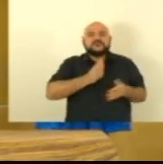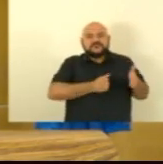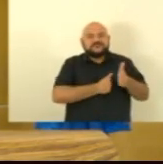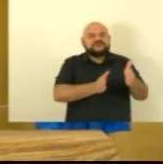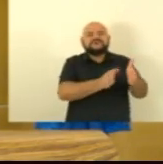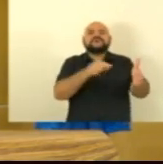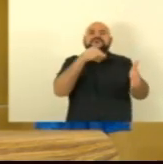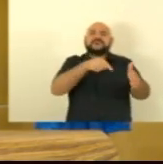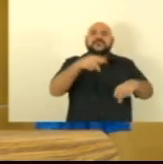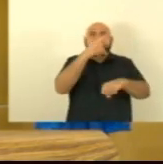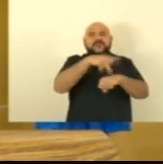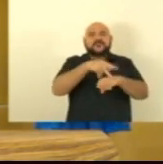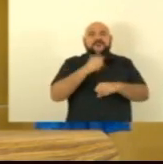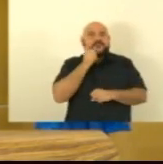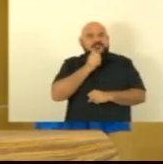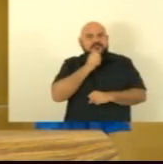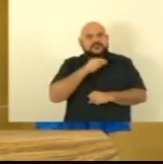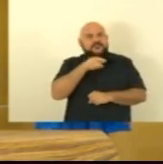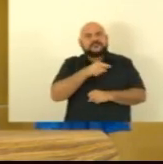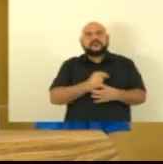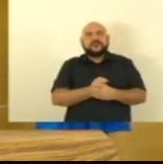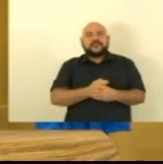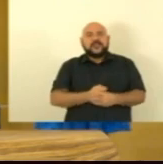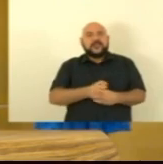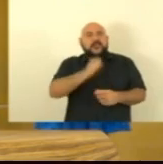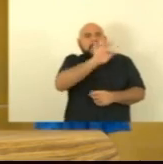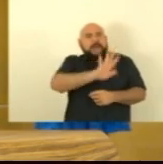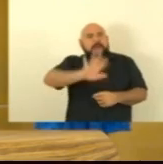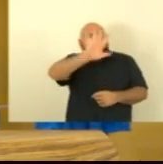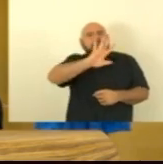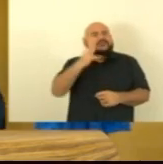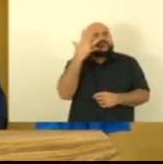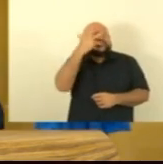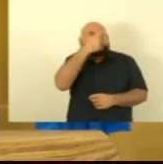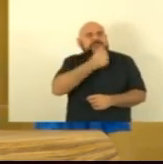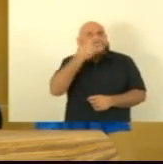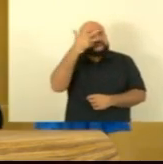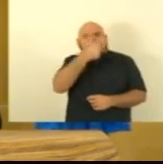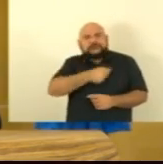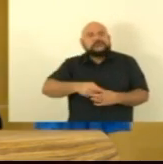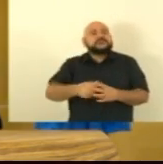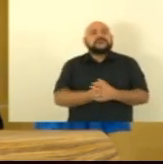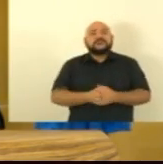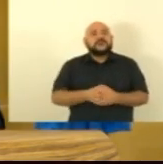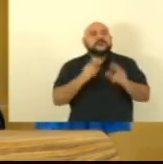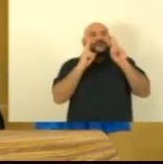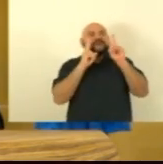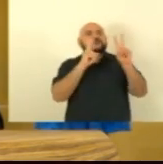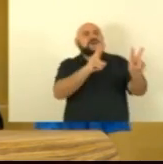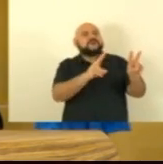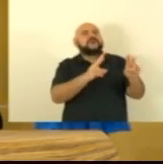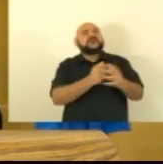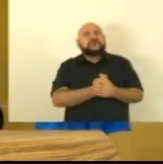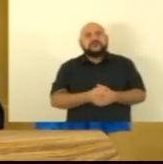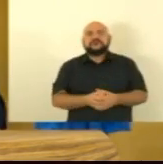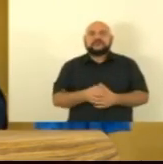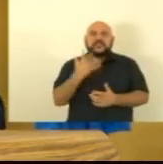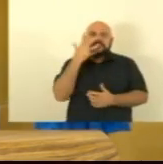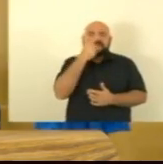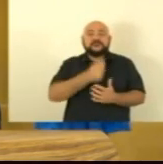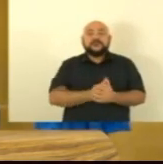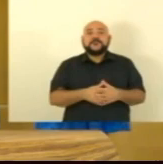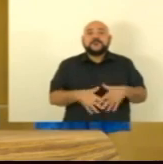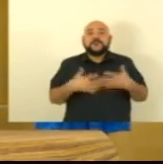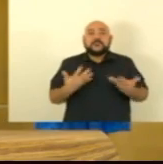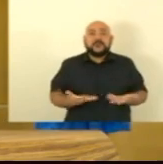um cenário da gente ficar observando por horas e horas e horas, contemplando a beleza daquela natureza. E aí já fazer um